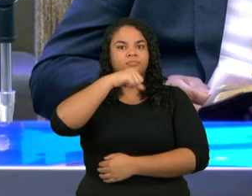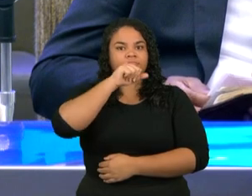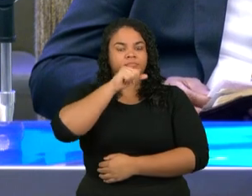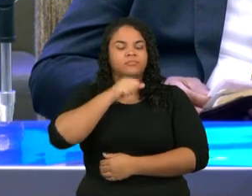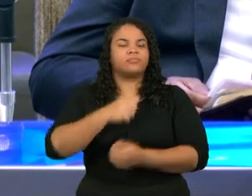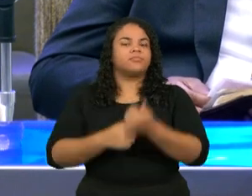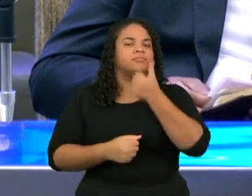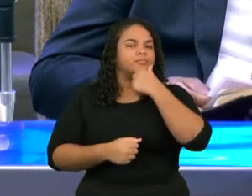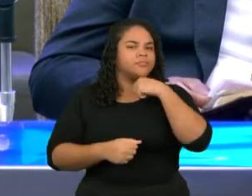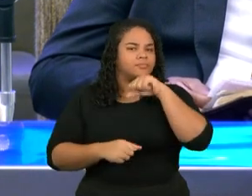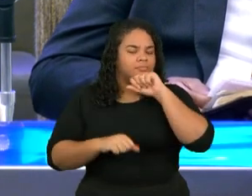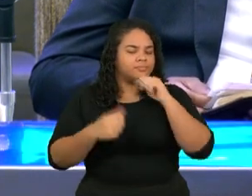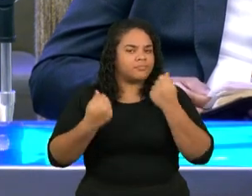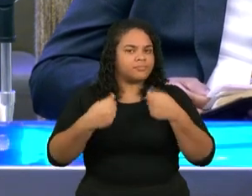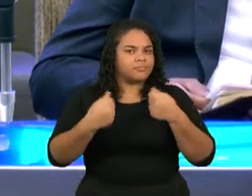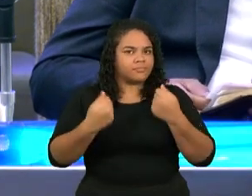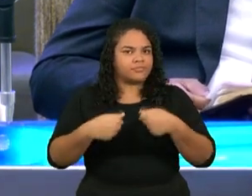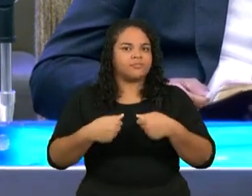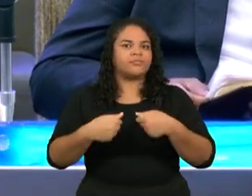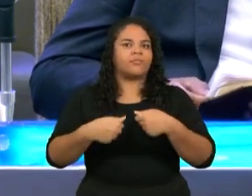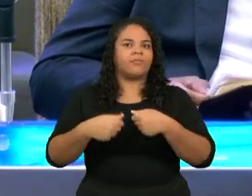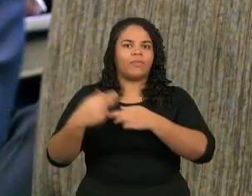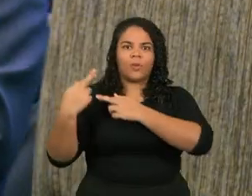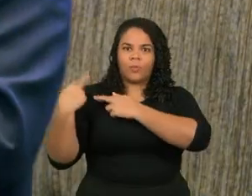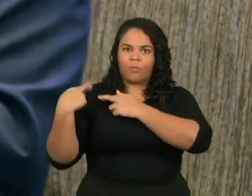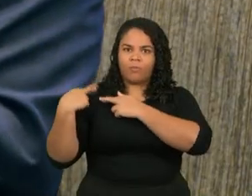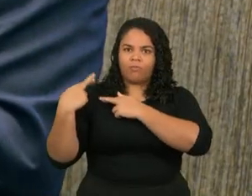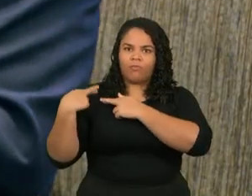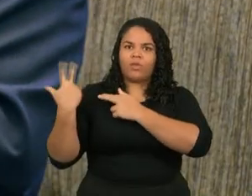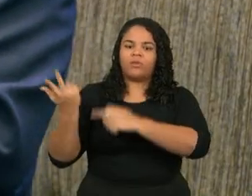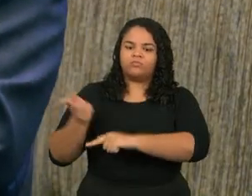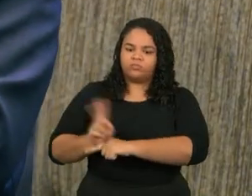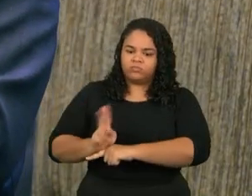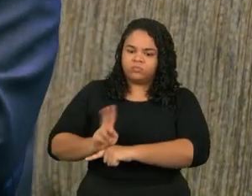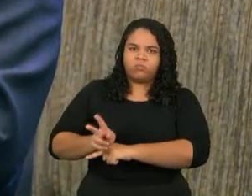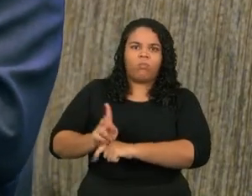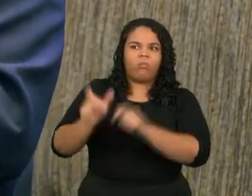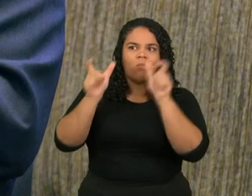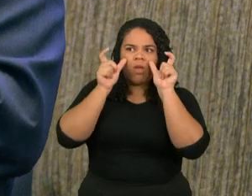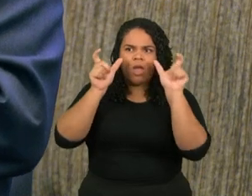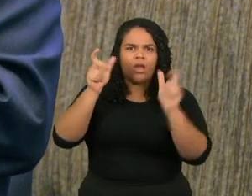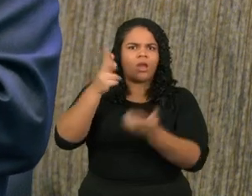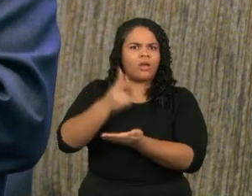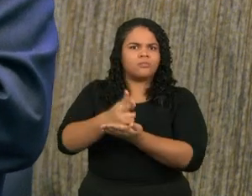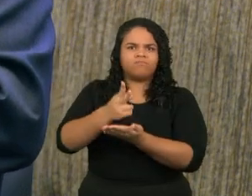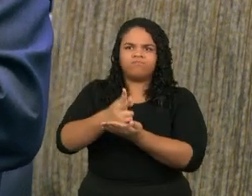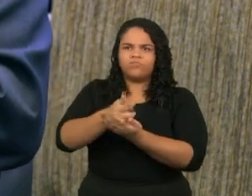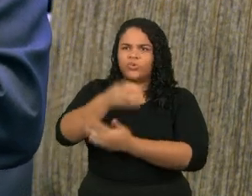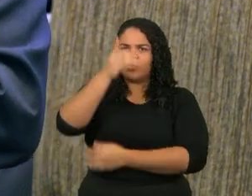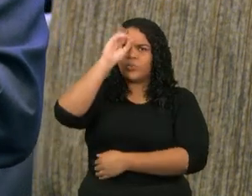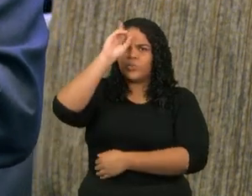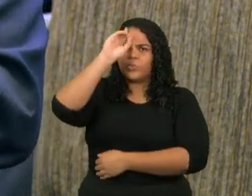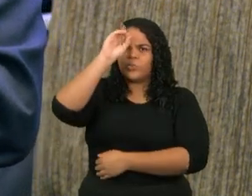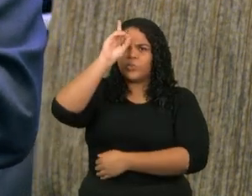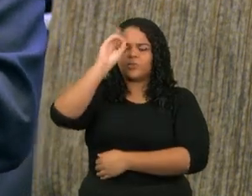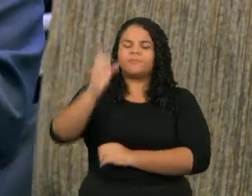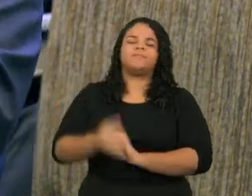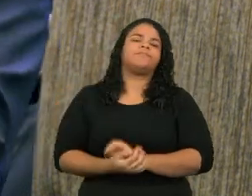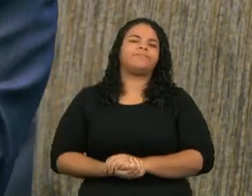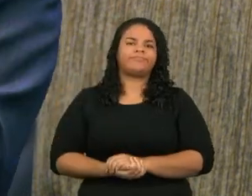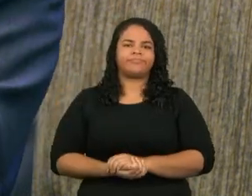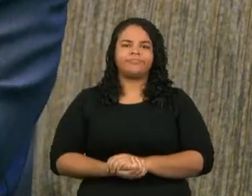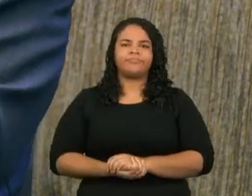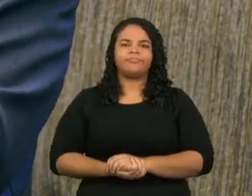Atalaia tinha a responsabilidade não isso era uma função que alguns homens escolhidos